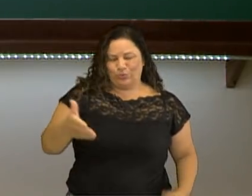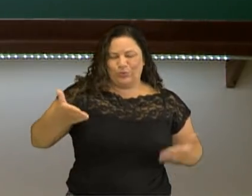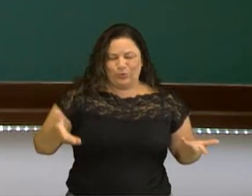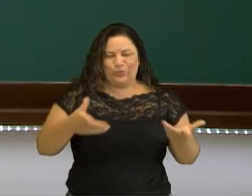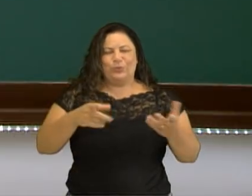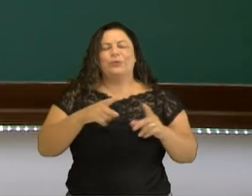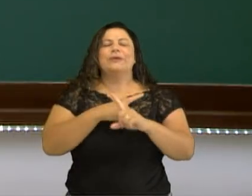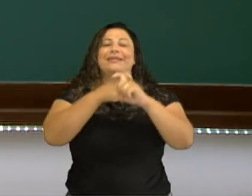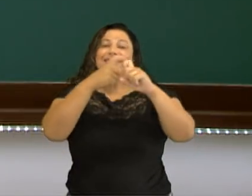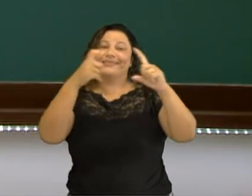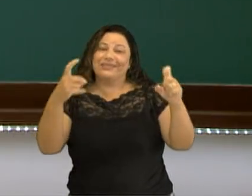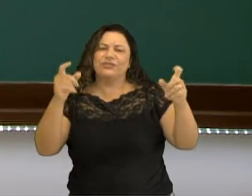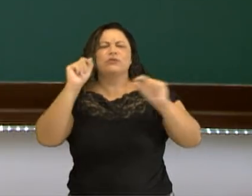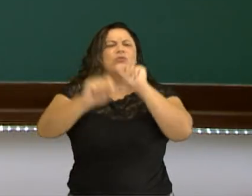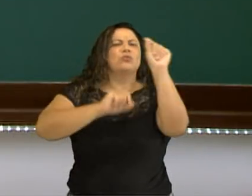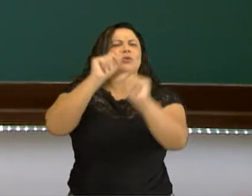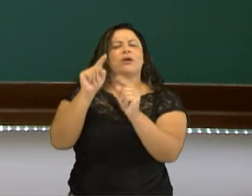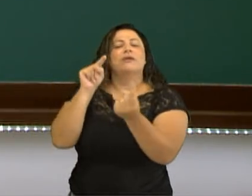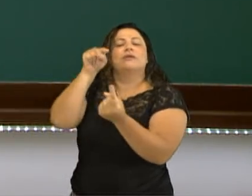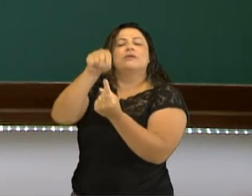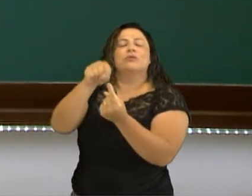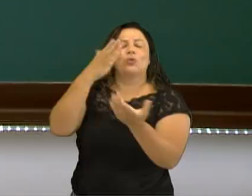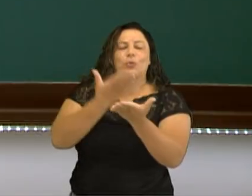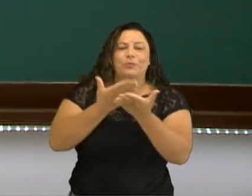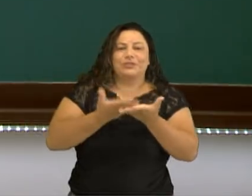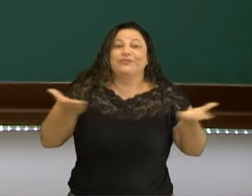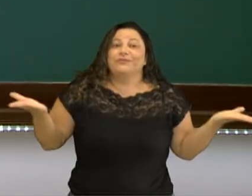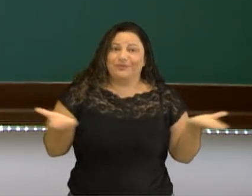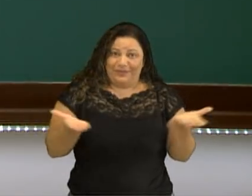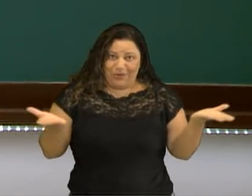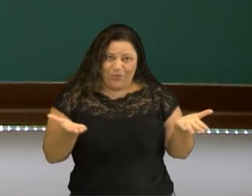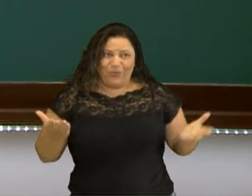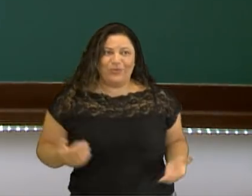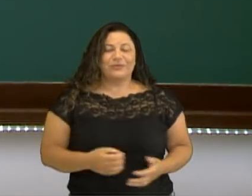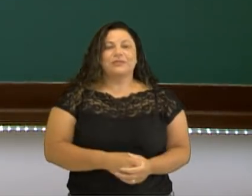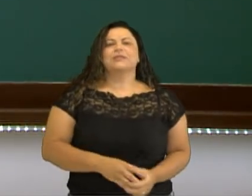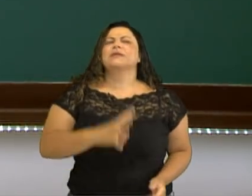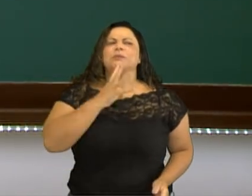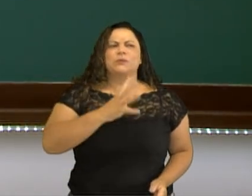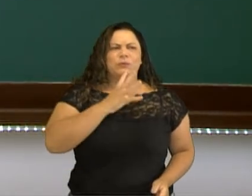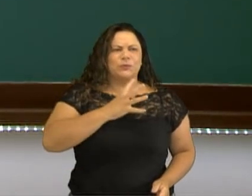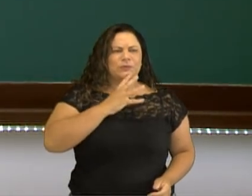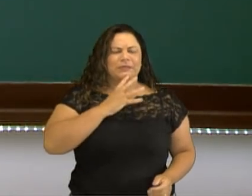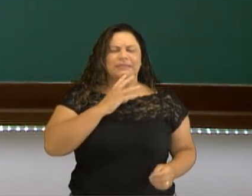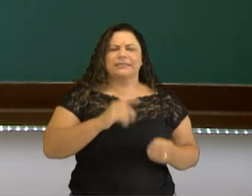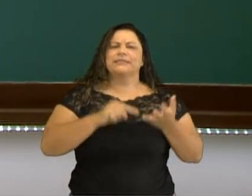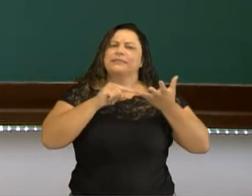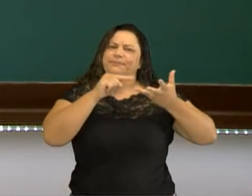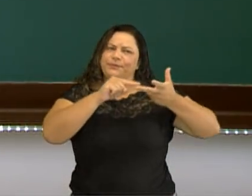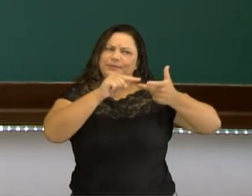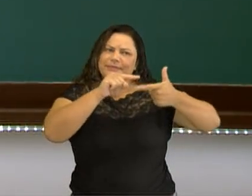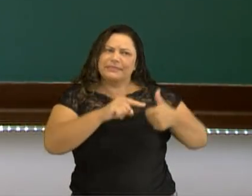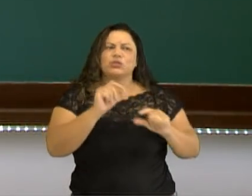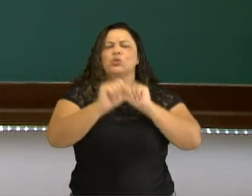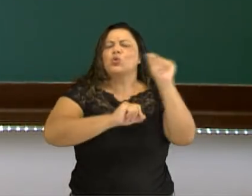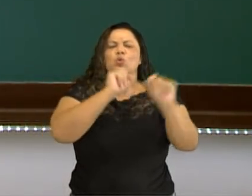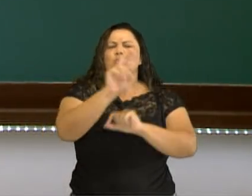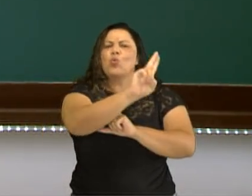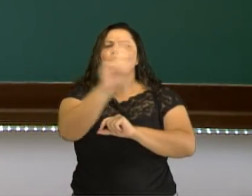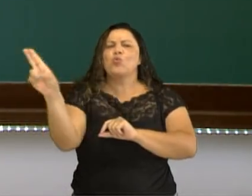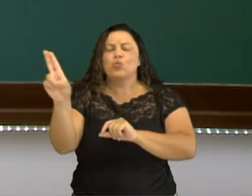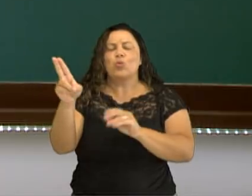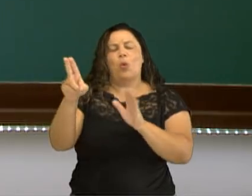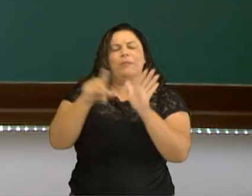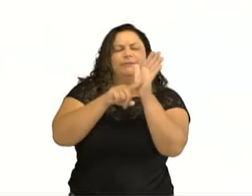observando quais são os nossos objetivos. Hoje, nós vamos reconhecer os procedimentos para se chegar a um nome